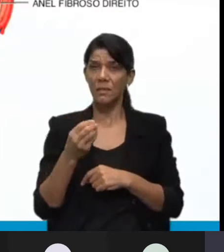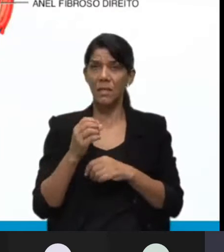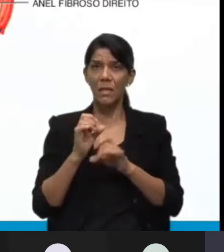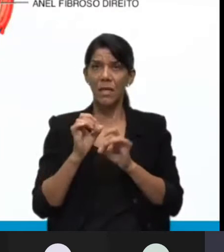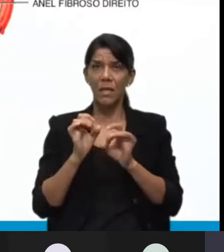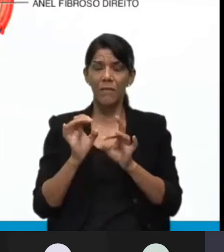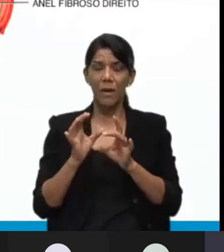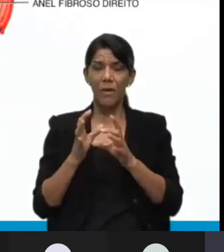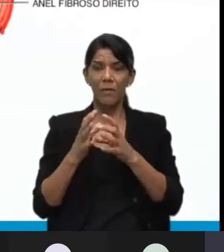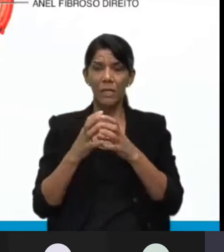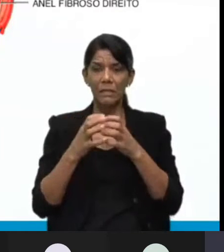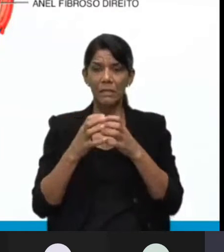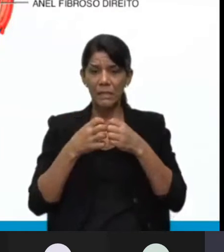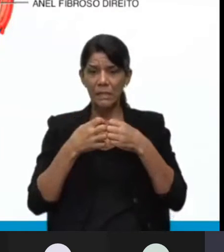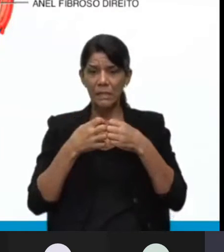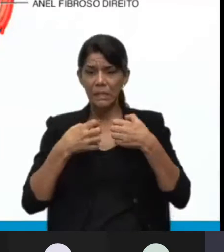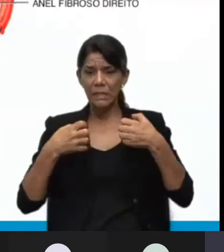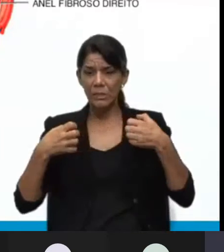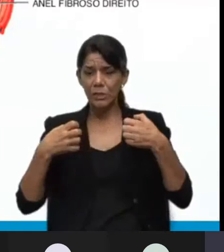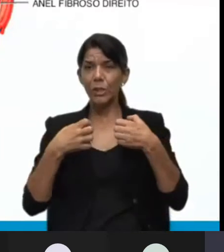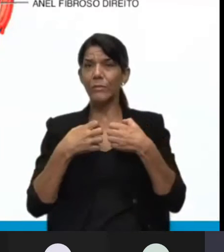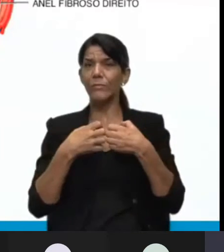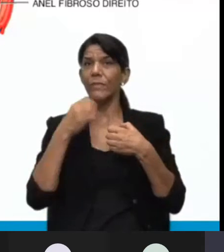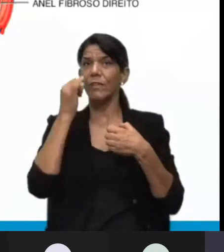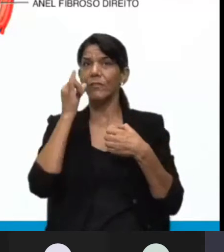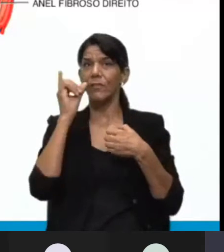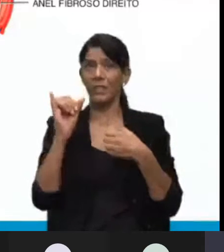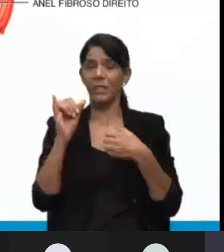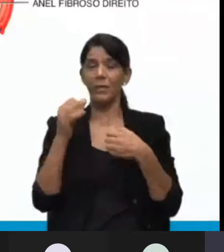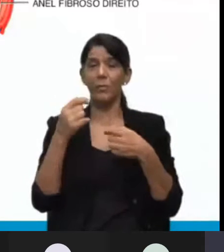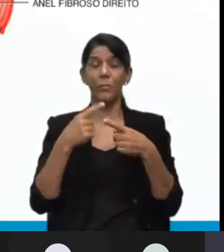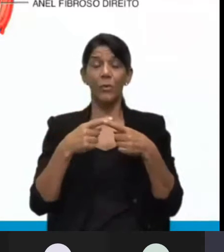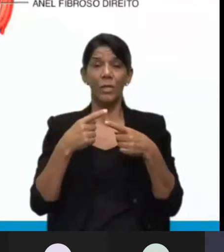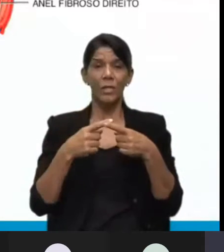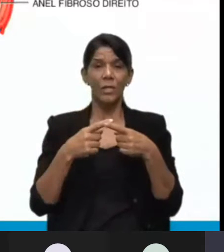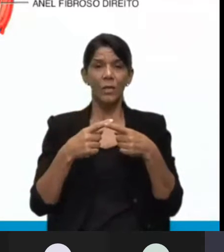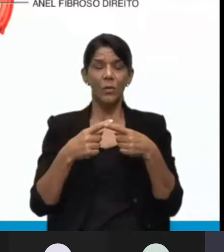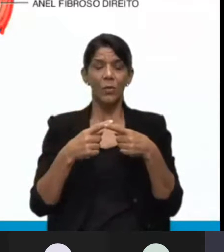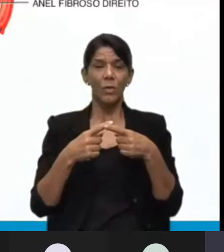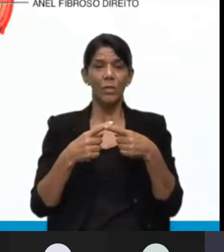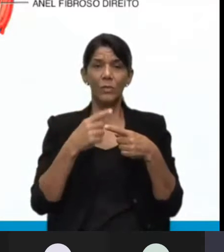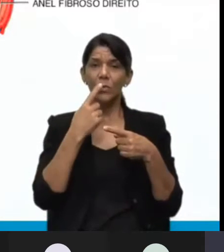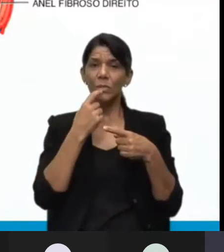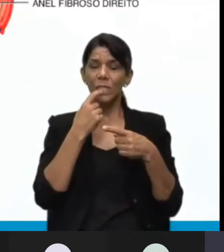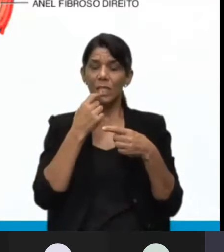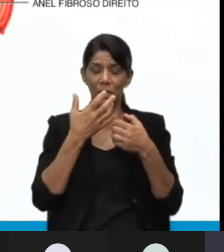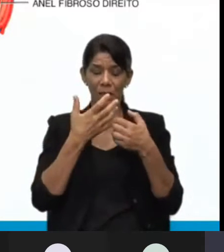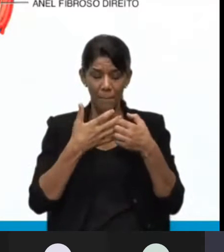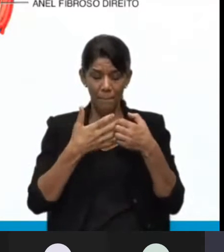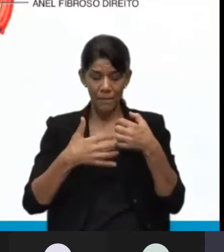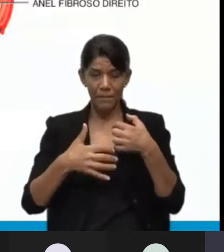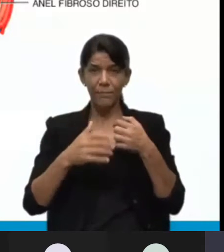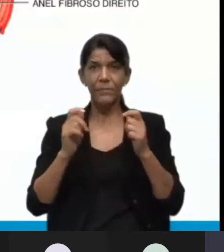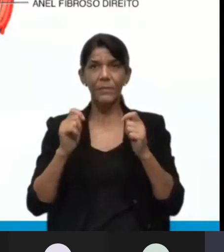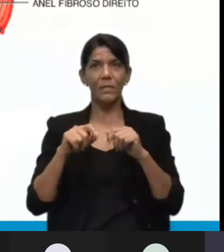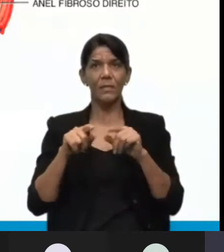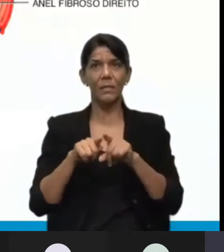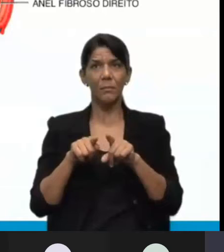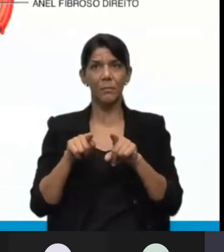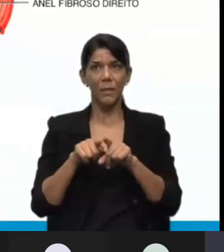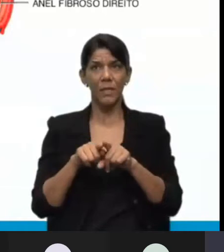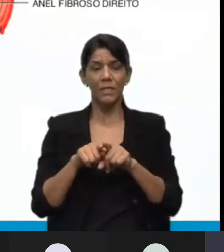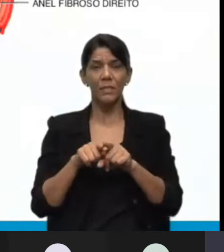essas válvulas, elas se estiquem por demais, né, quando o sangue está passando ali. E elas também servem aí